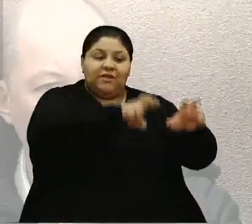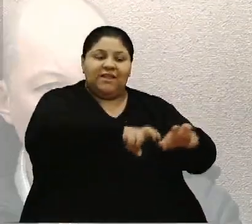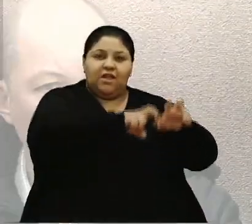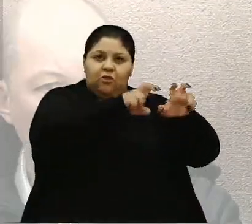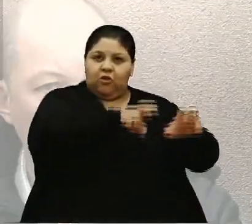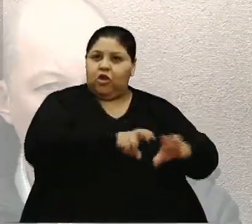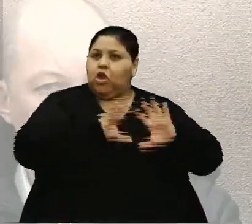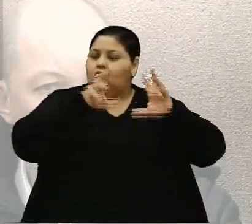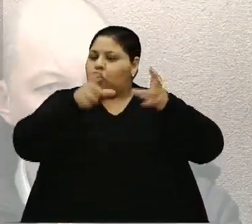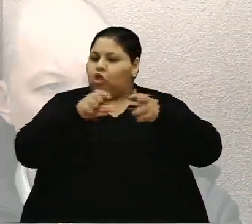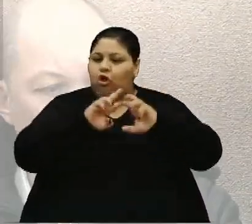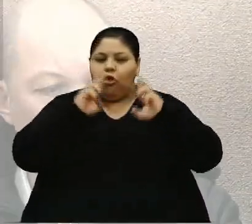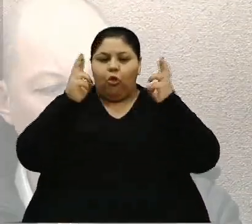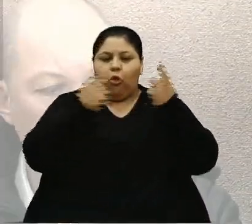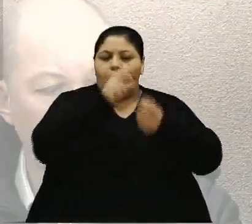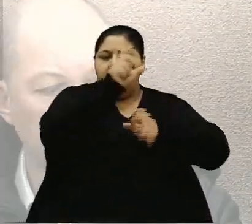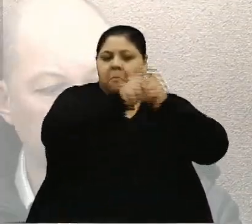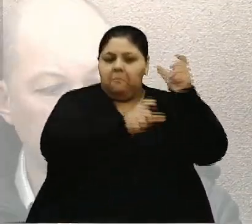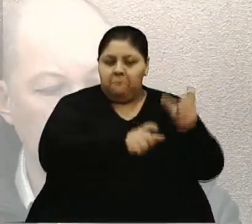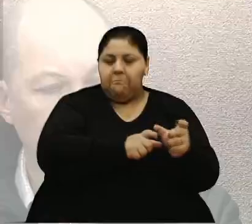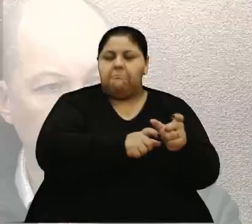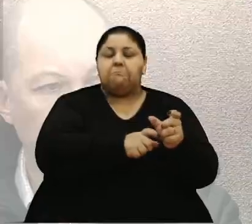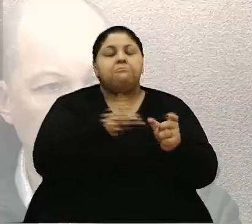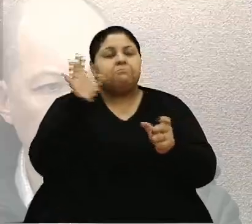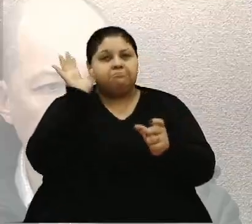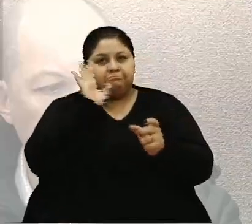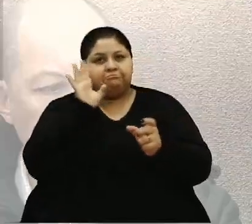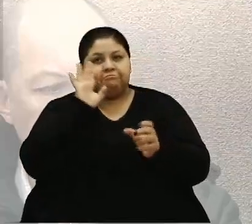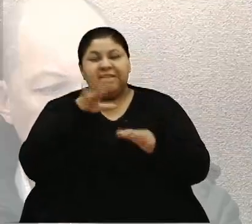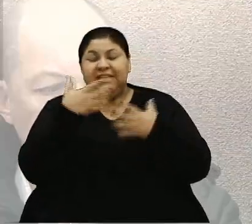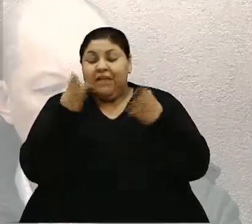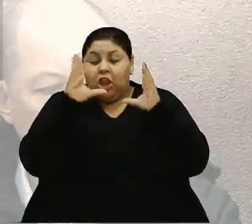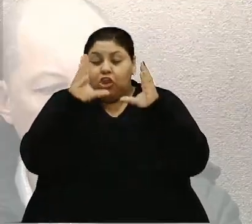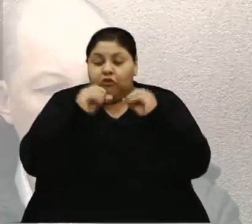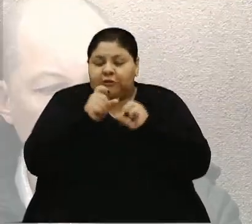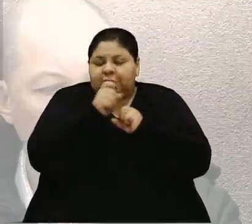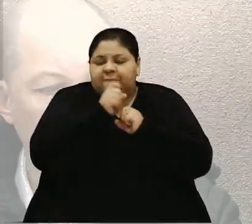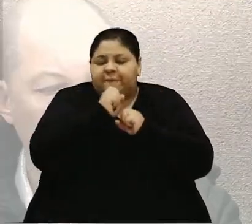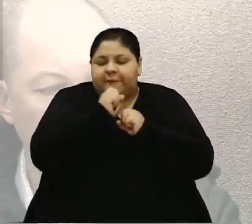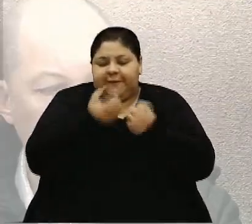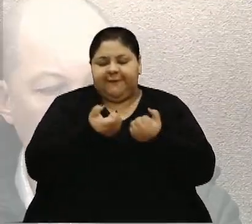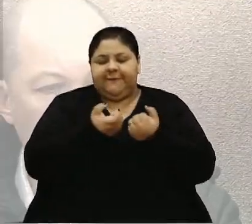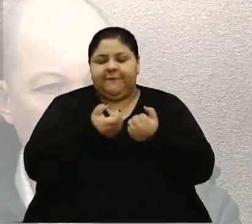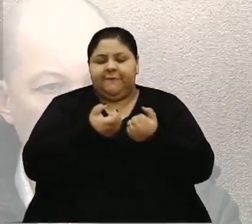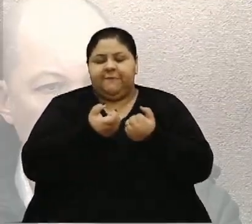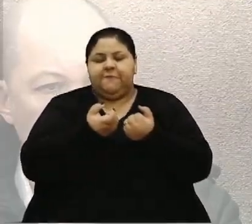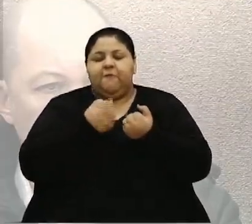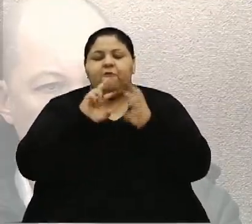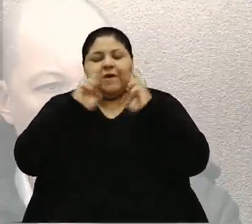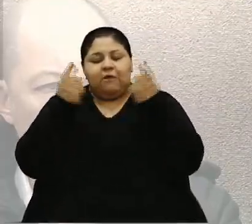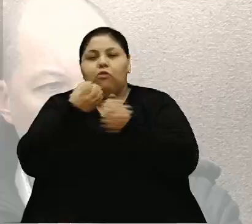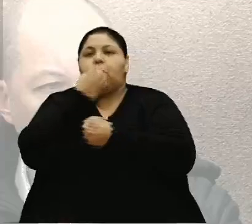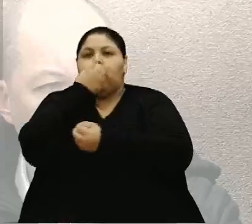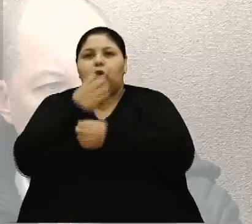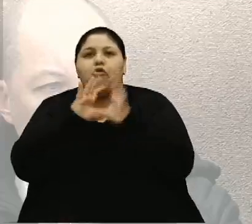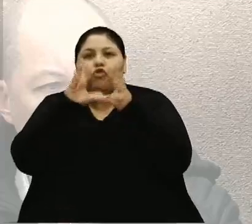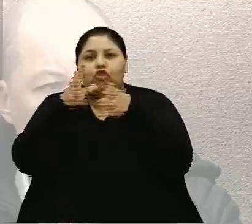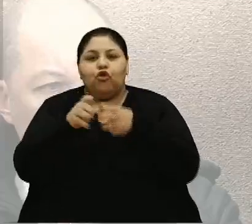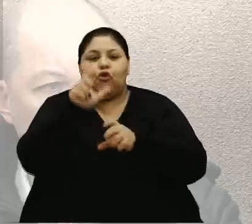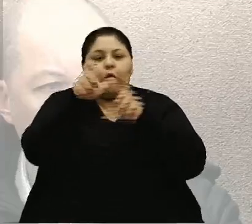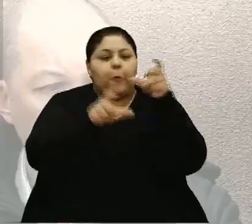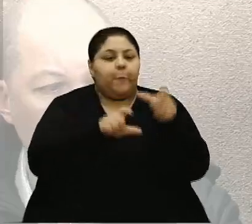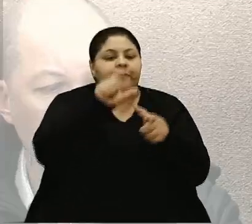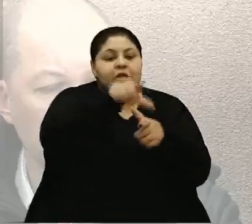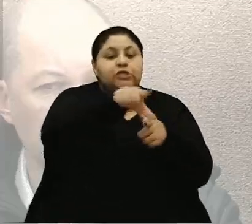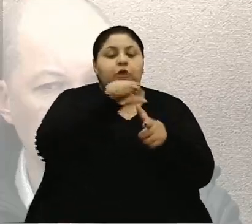os moradores, foi uma reunião muito bacana. Apesar da noite fria, foi uma reunião calorosa, onde todos os moradores